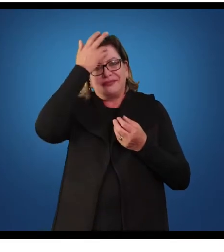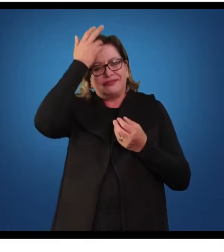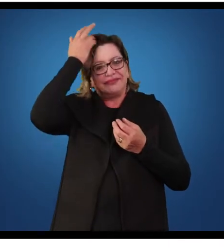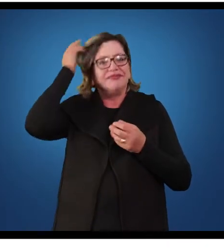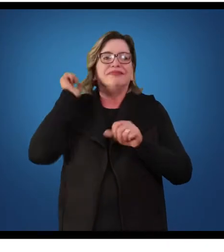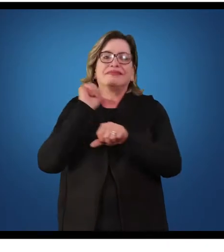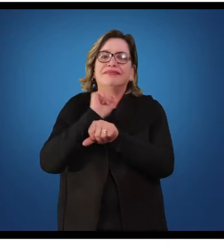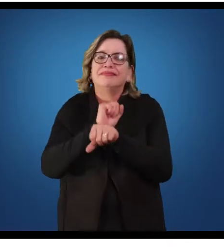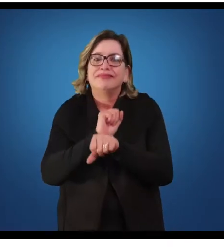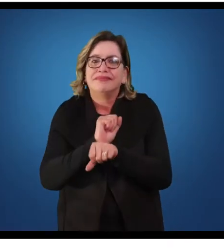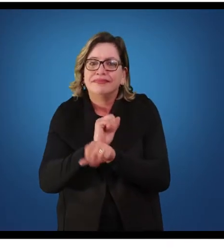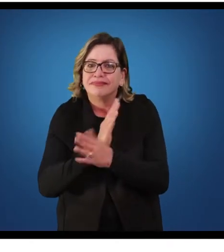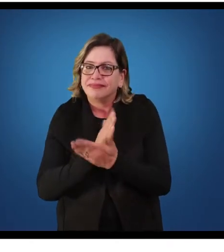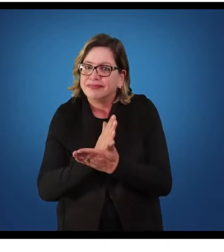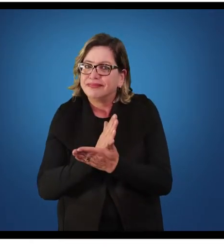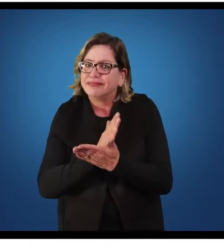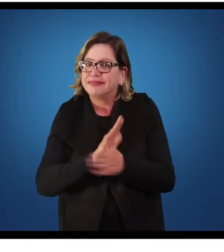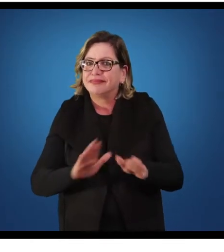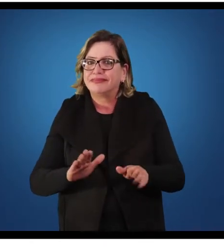Parou!